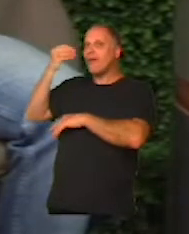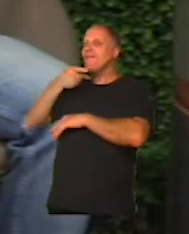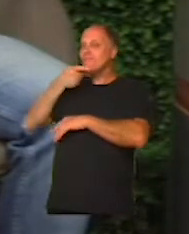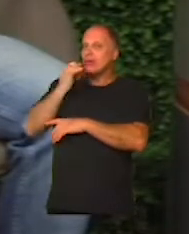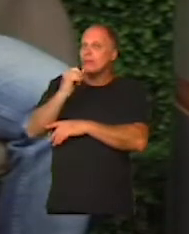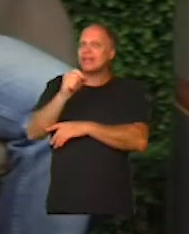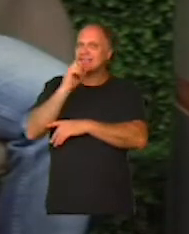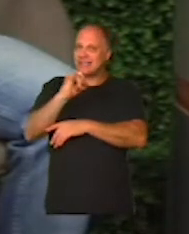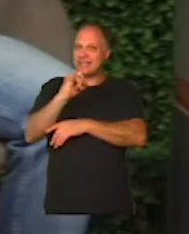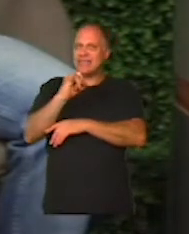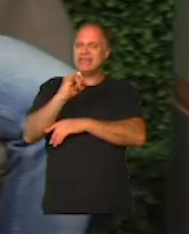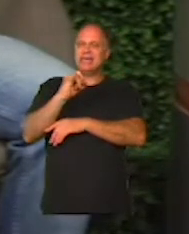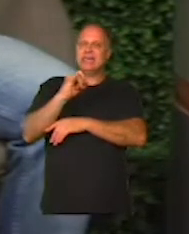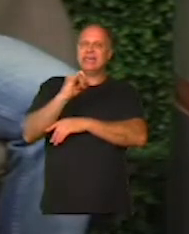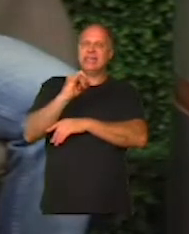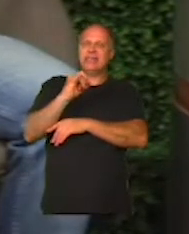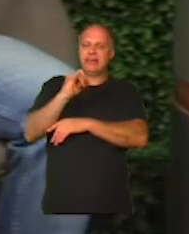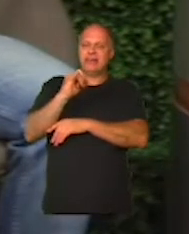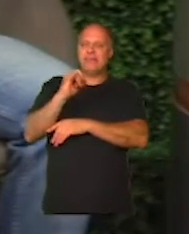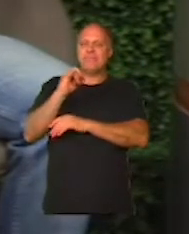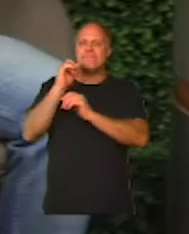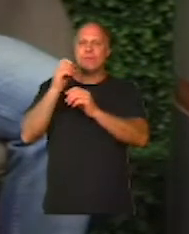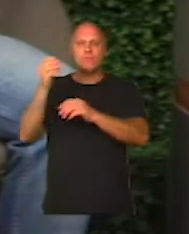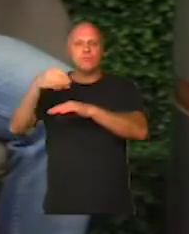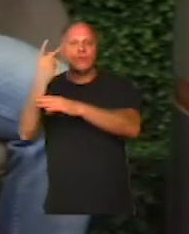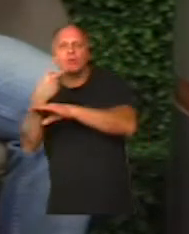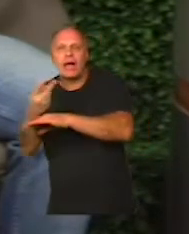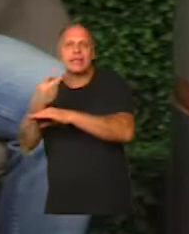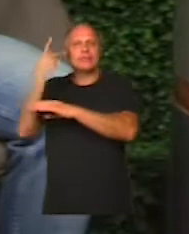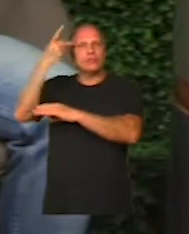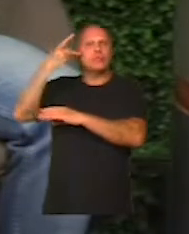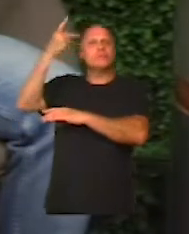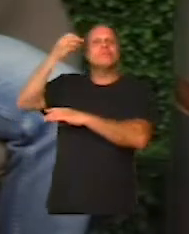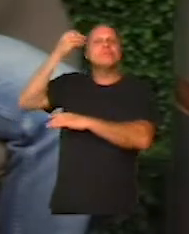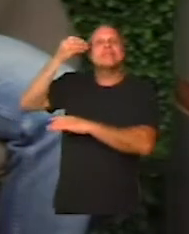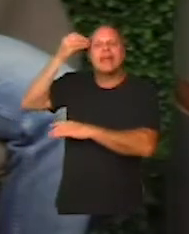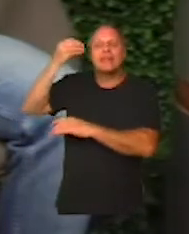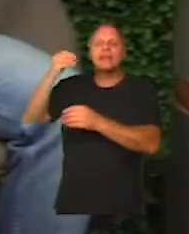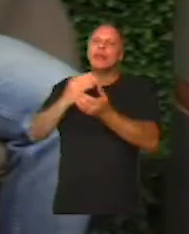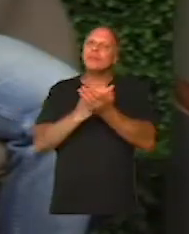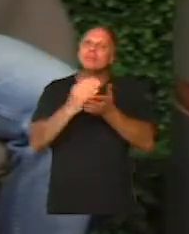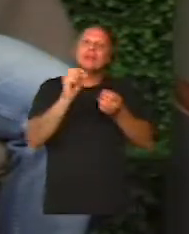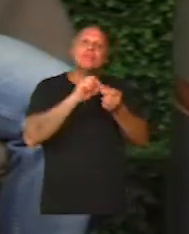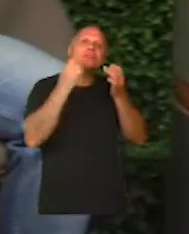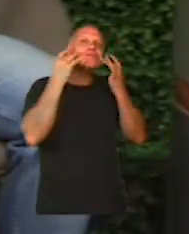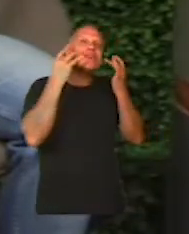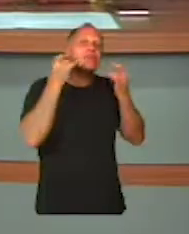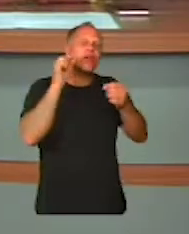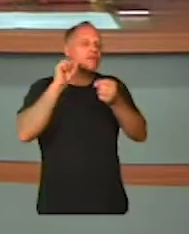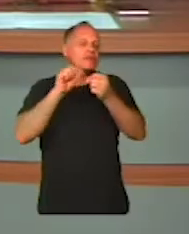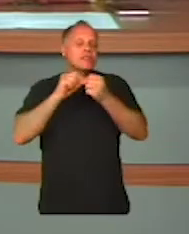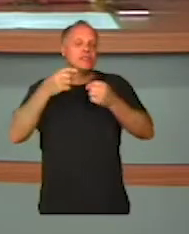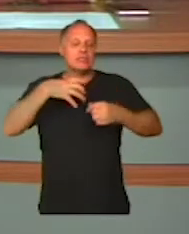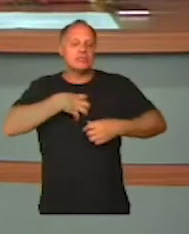entrasse já na parte de um psiquiatra e tomar medicação, começasse a fazer teatro, porque o teatro ia fazer com que ela